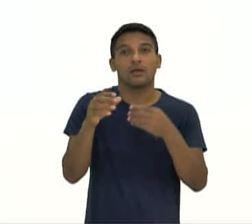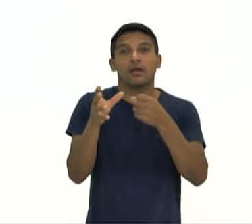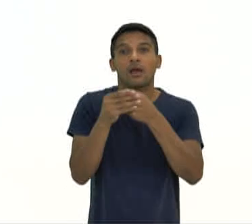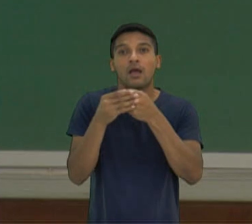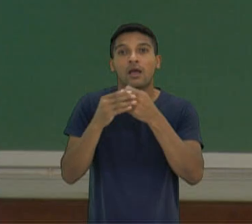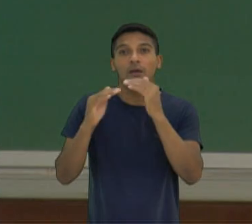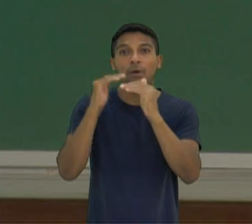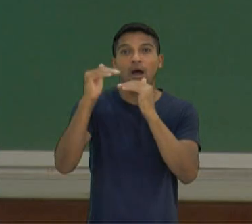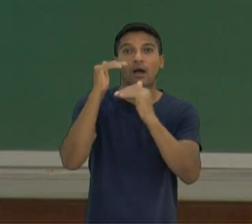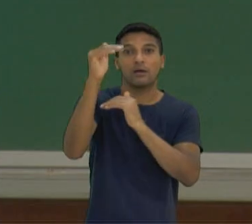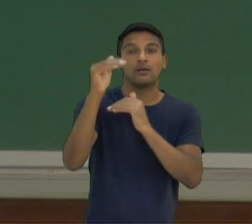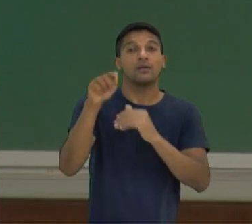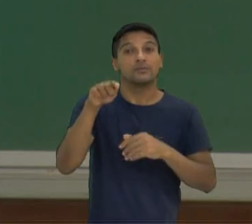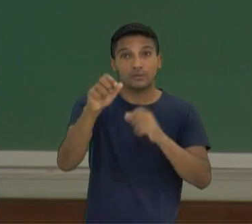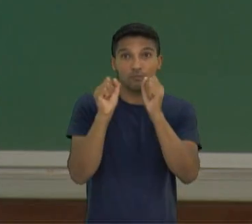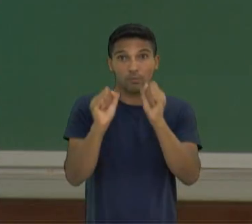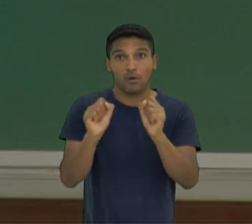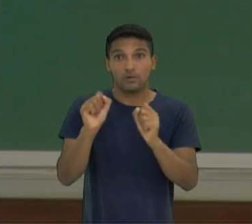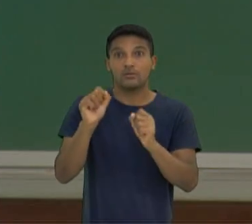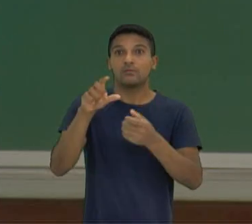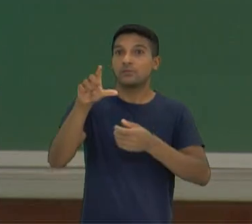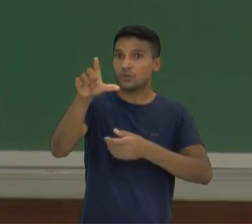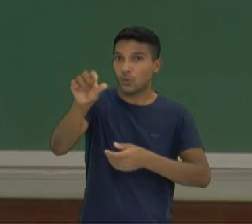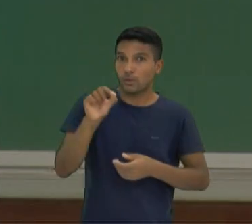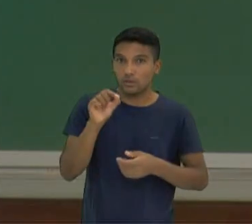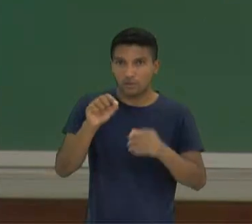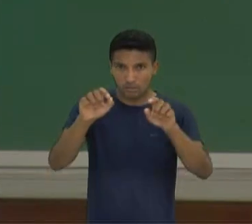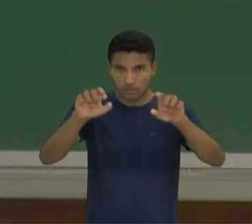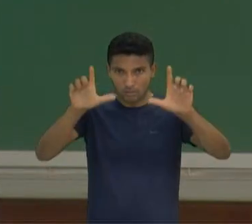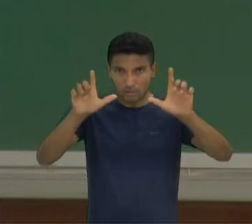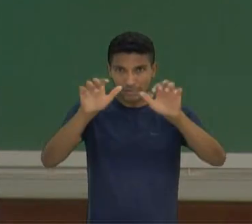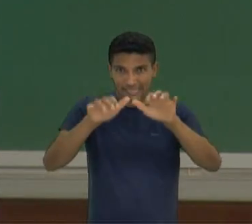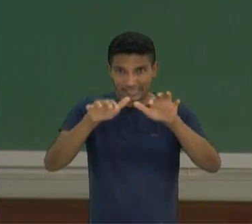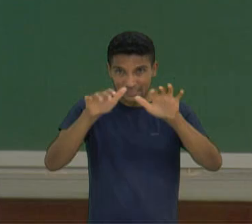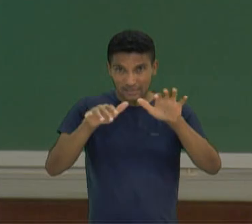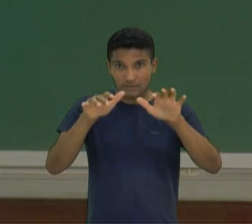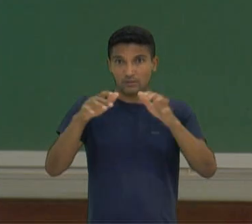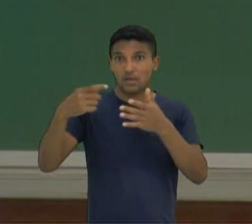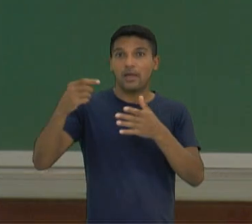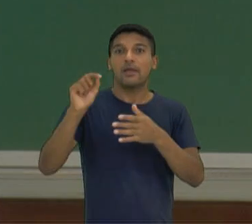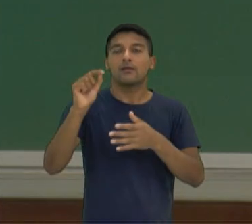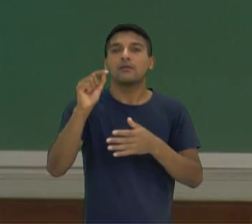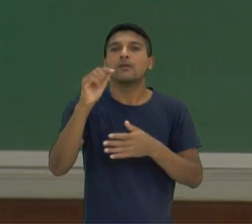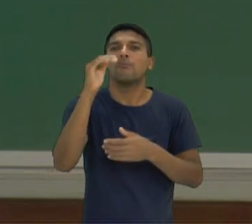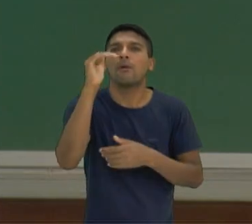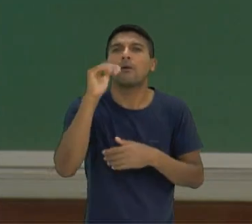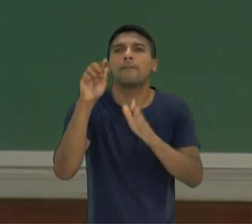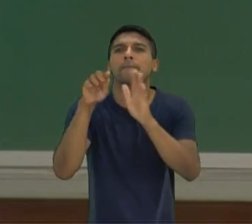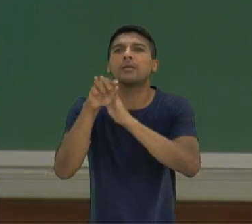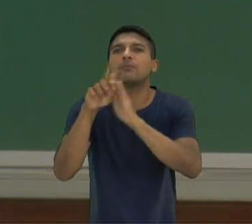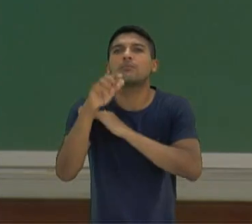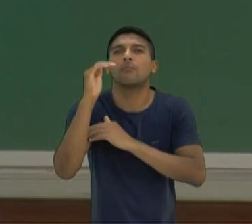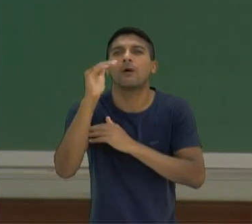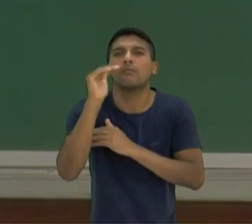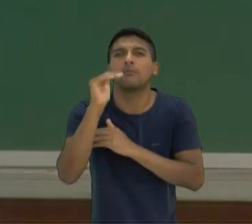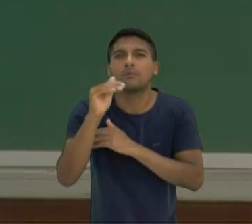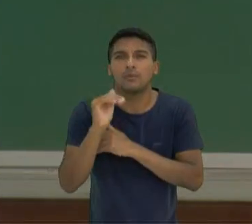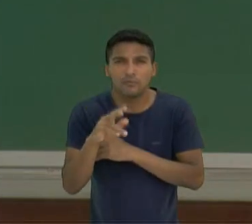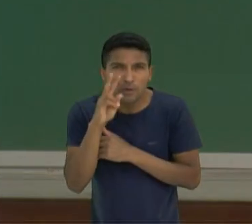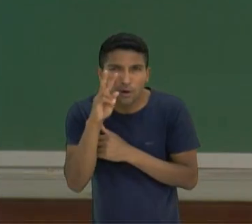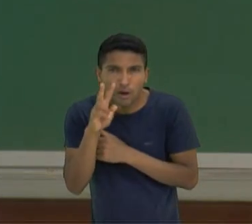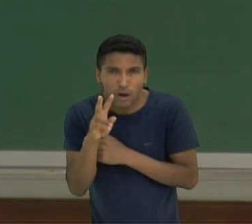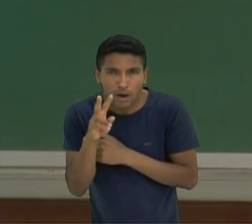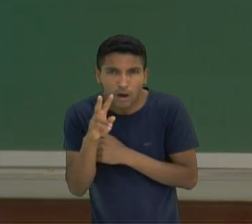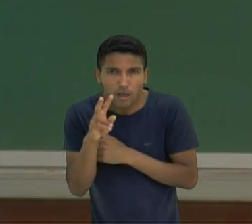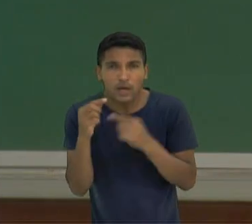entrevistado, ele falou sobre autoconhecimento e o que o entrevistador, a jornalista, fez? Fez uma réplica, pediu,